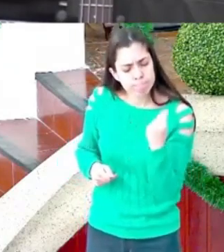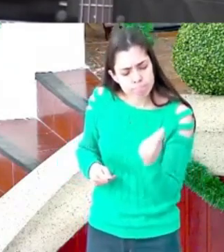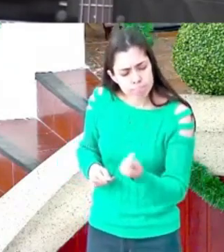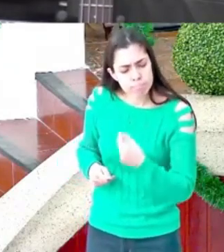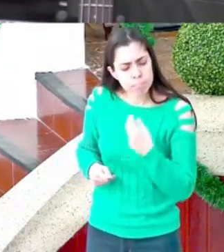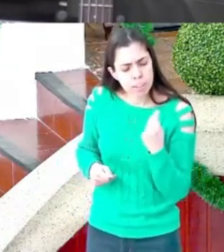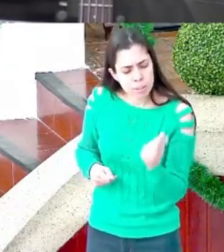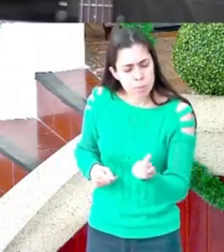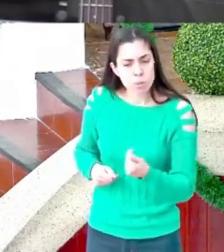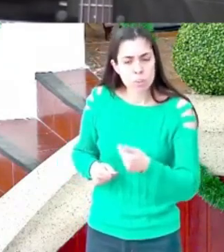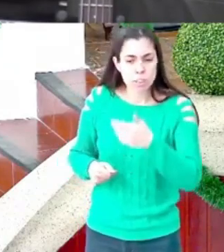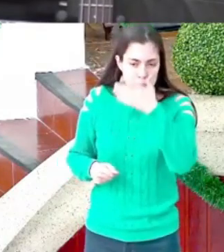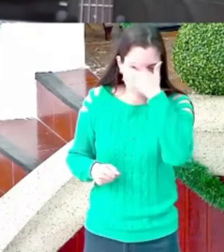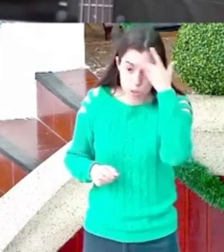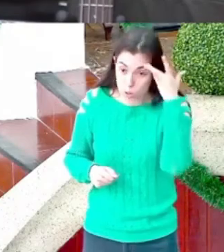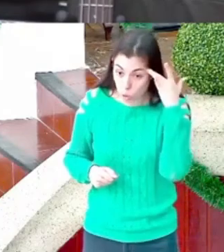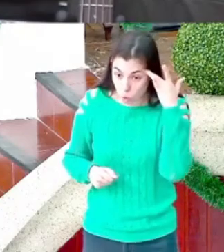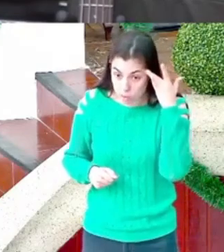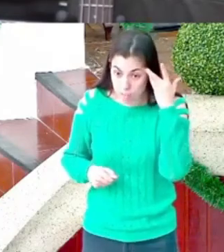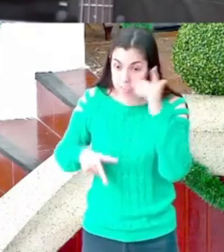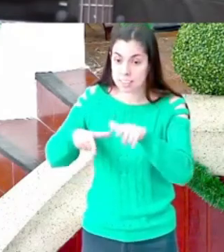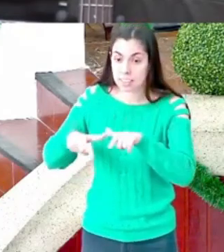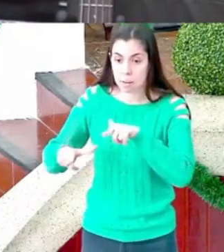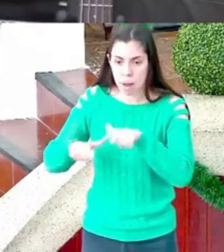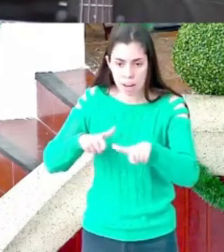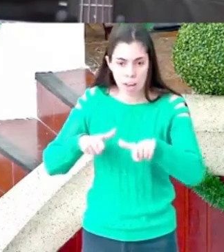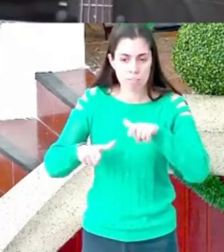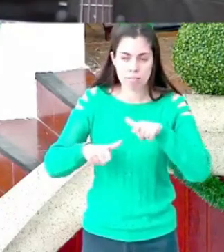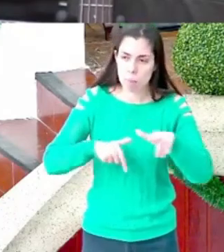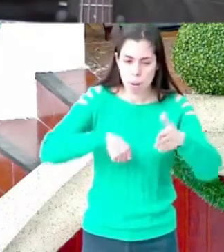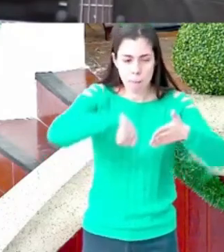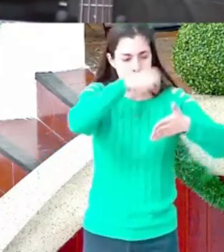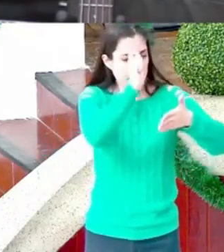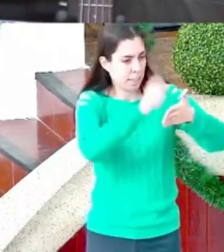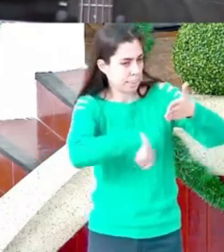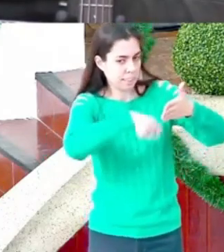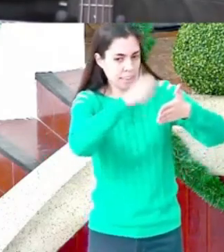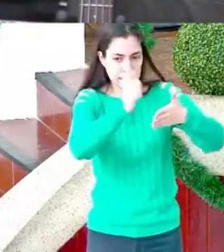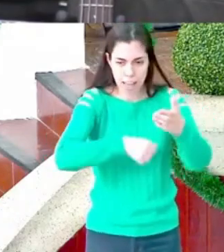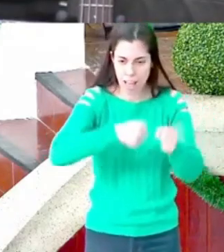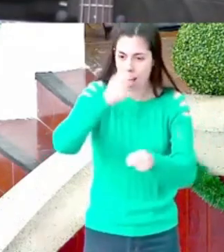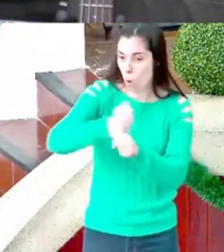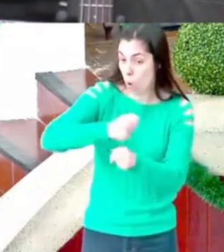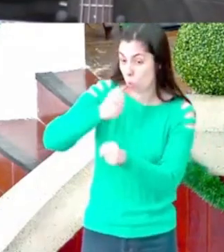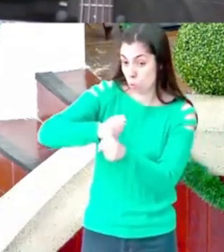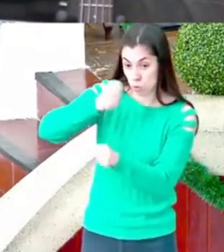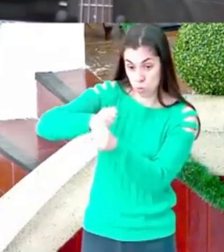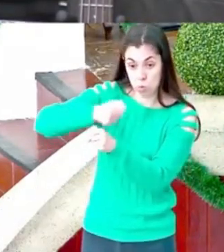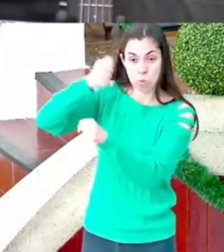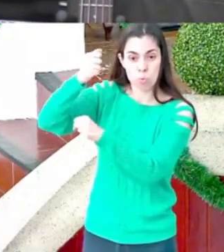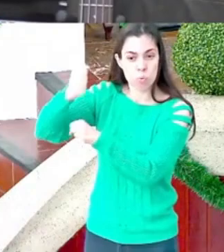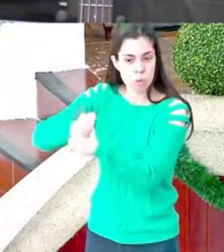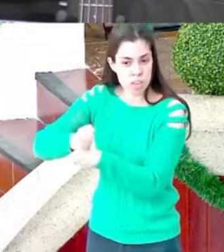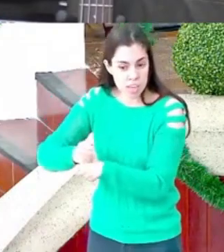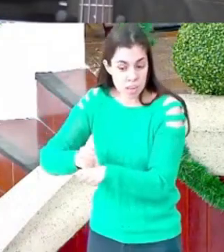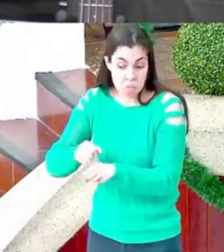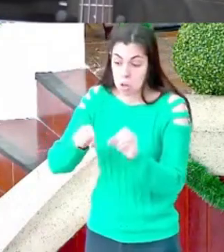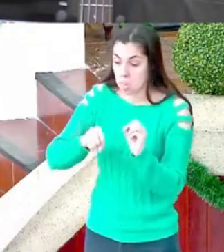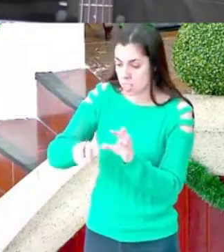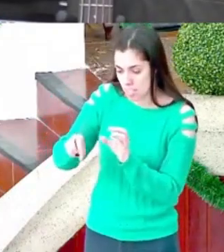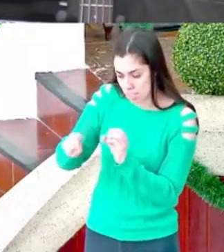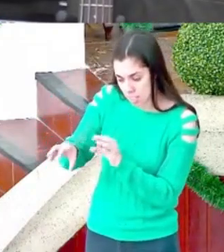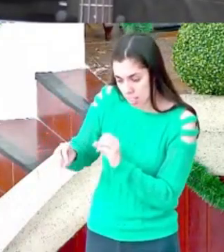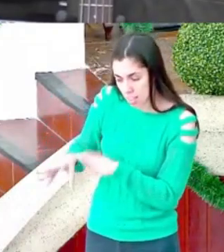feitos do Senhor ao longo dos anos. Muitos que se esforçaram, que trabalharam de uma